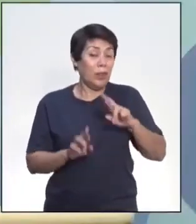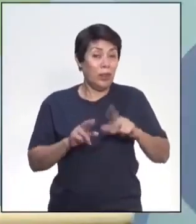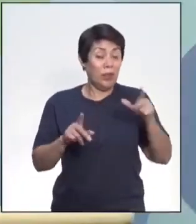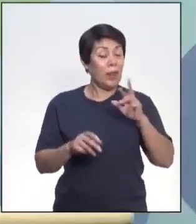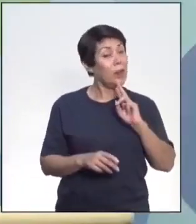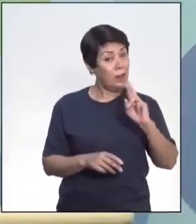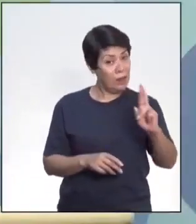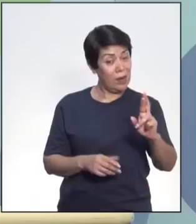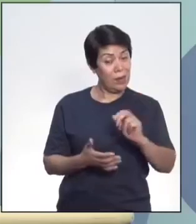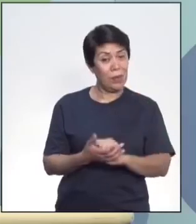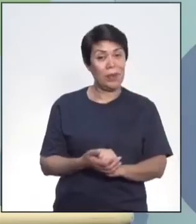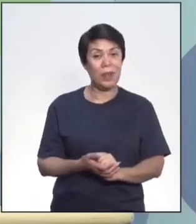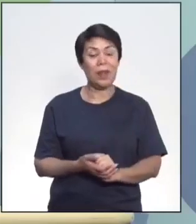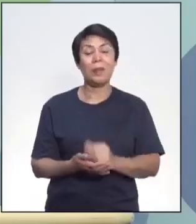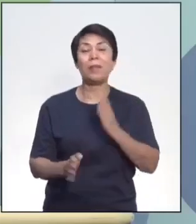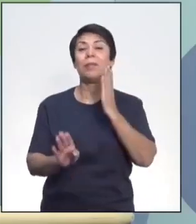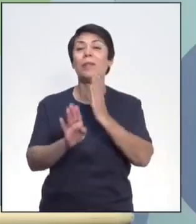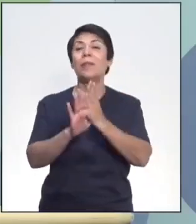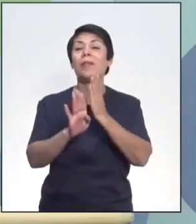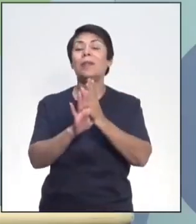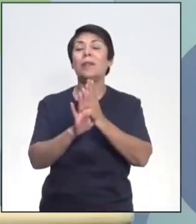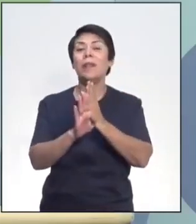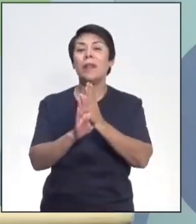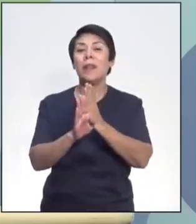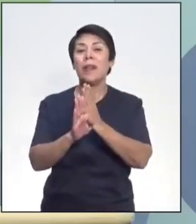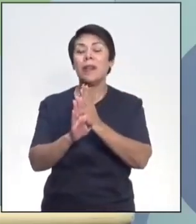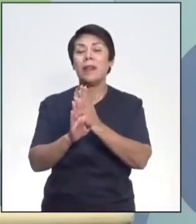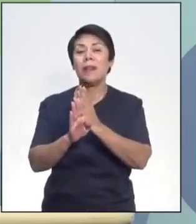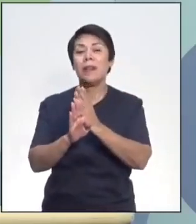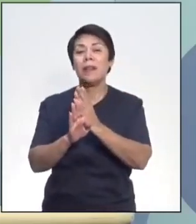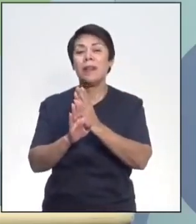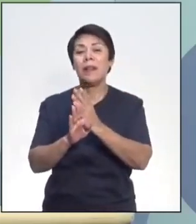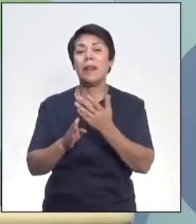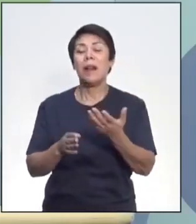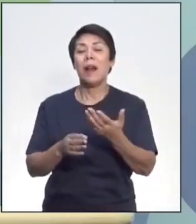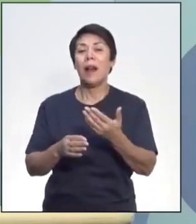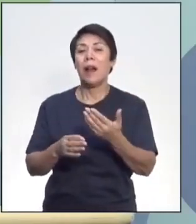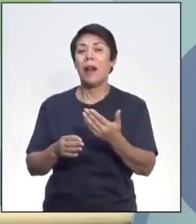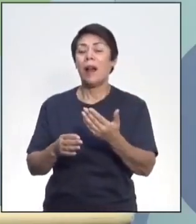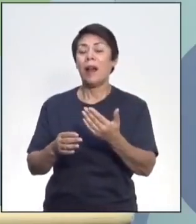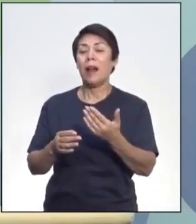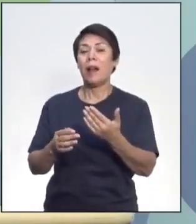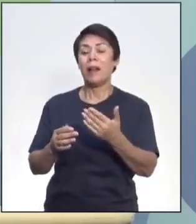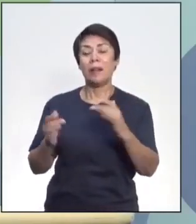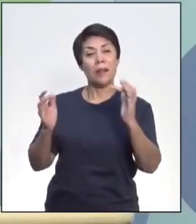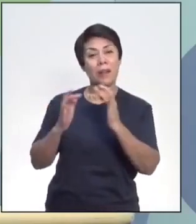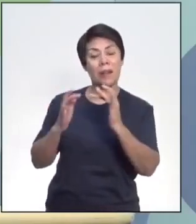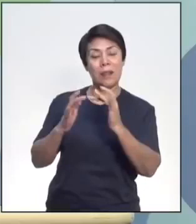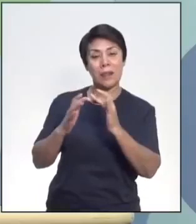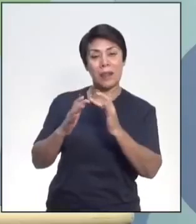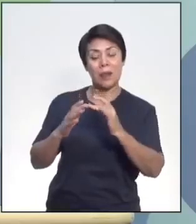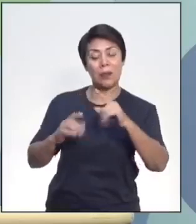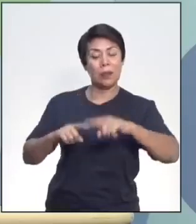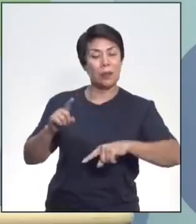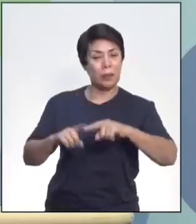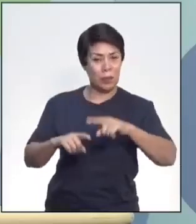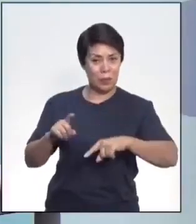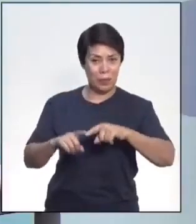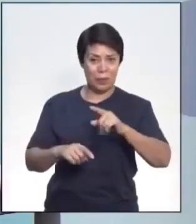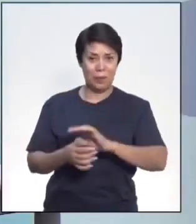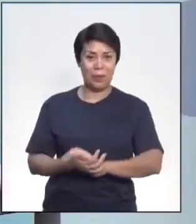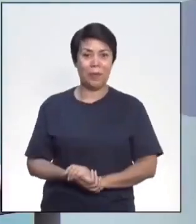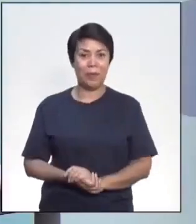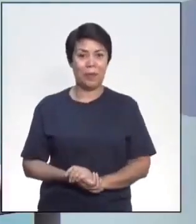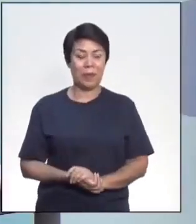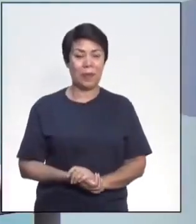de como identificar essa relação com os elementos, não é? Sim,